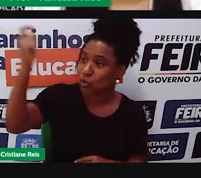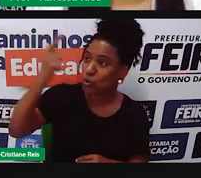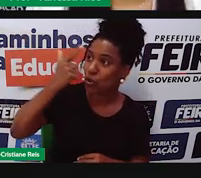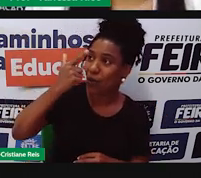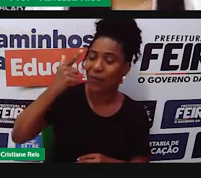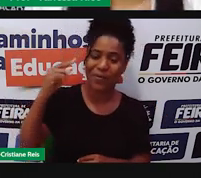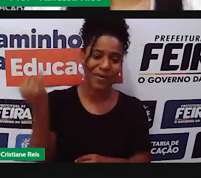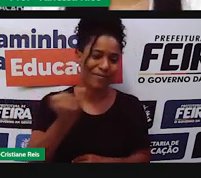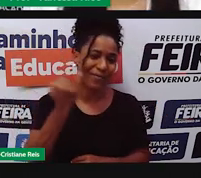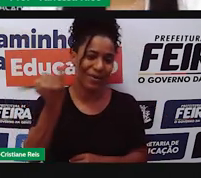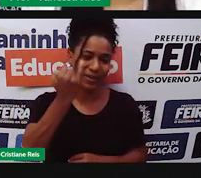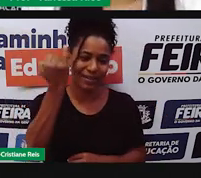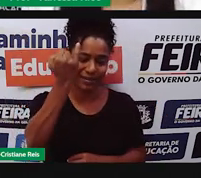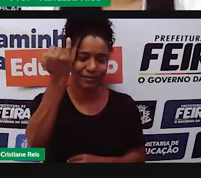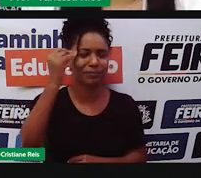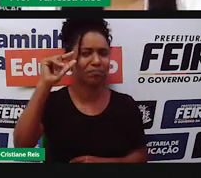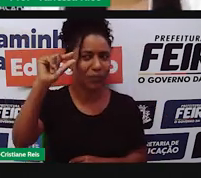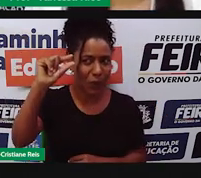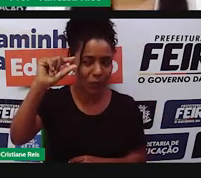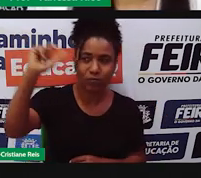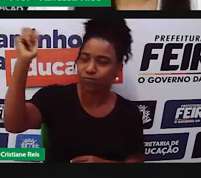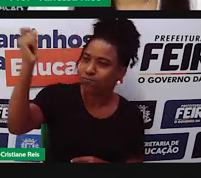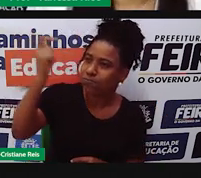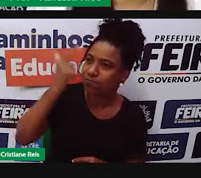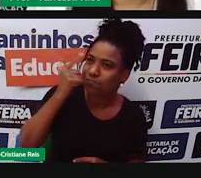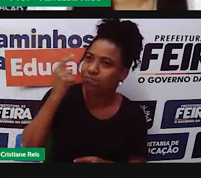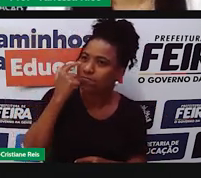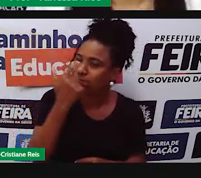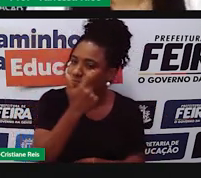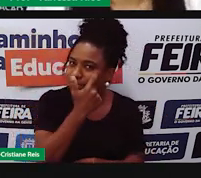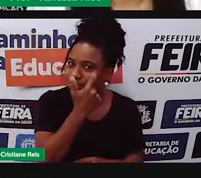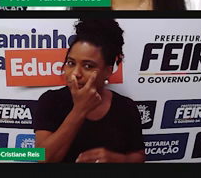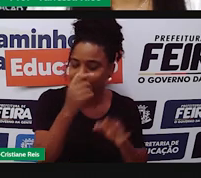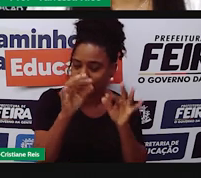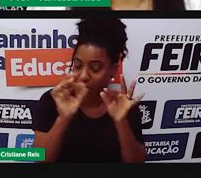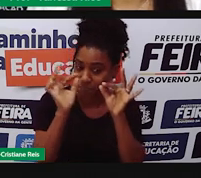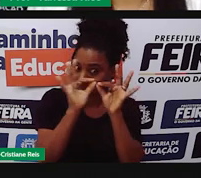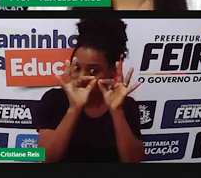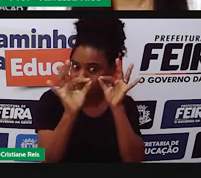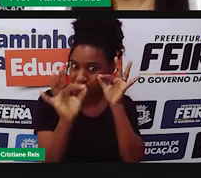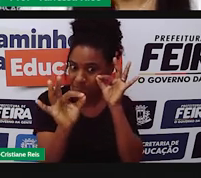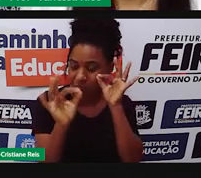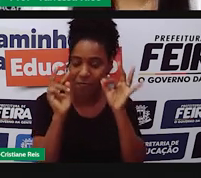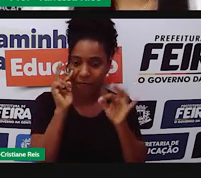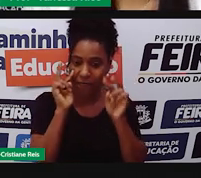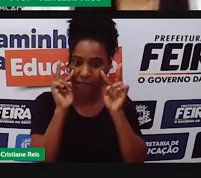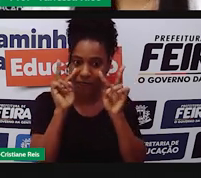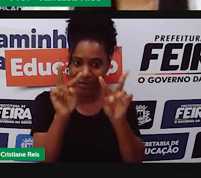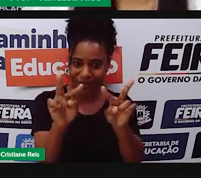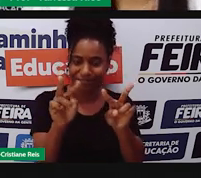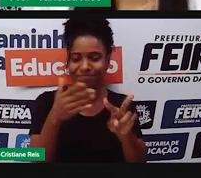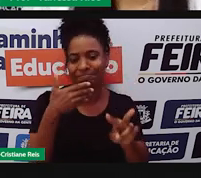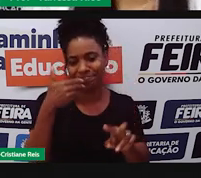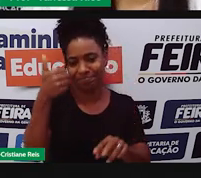sol vai ajudar a prevenir que esse problema apareça na nossa visão.